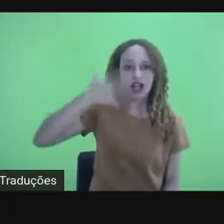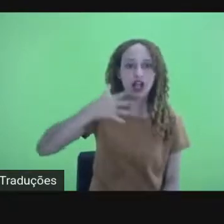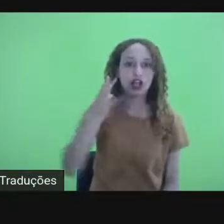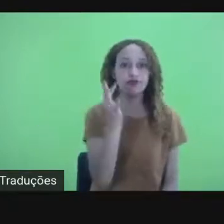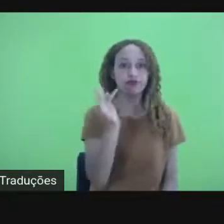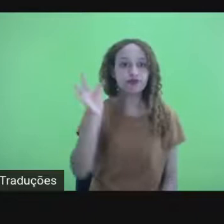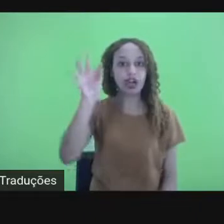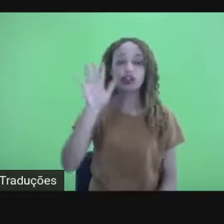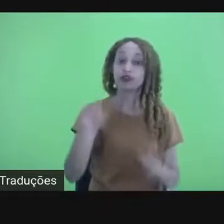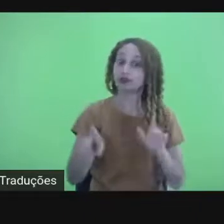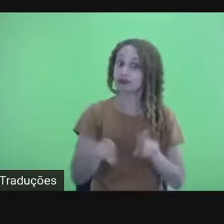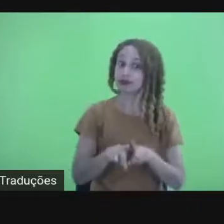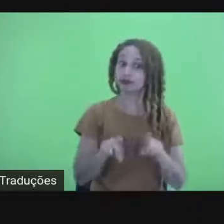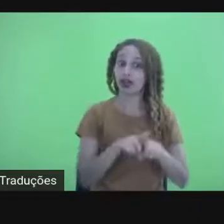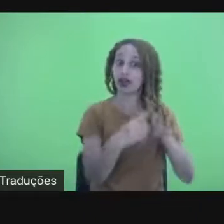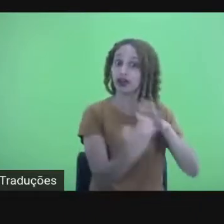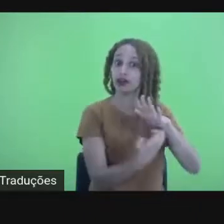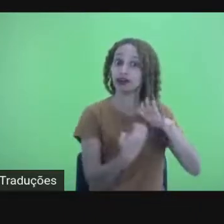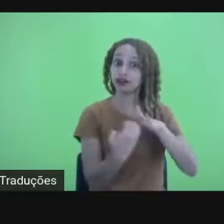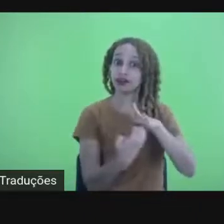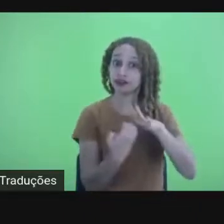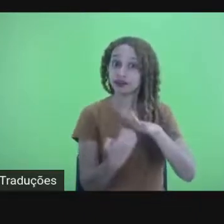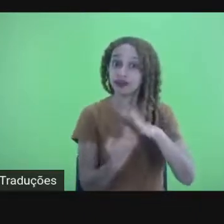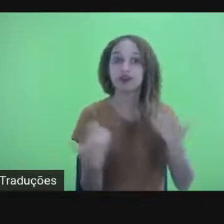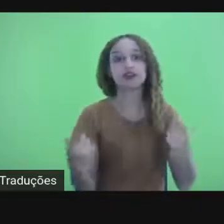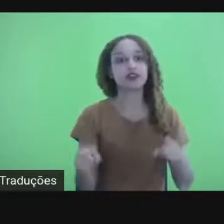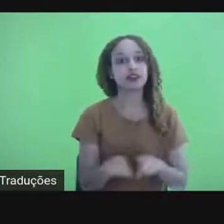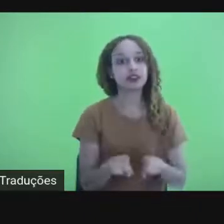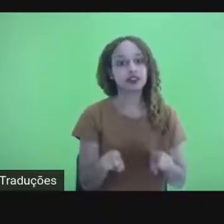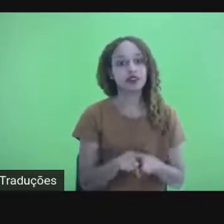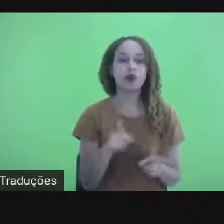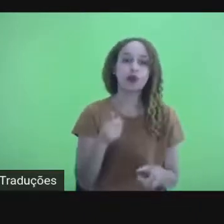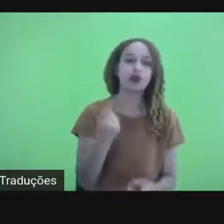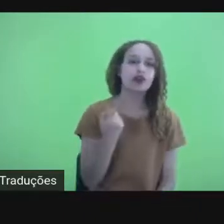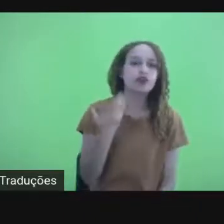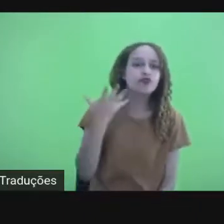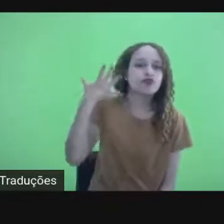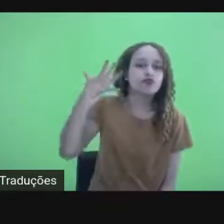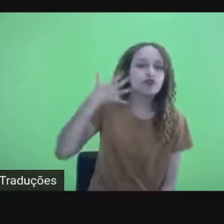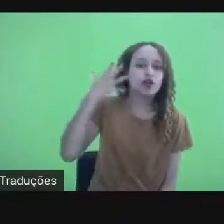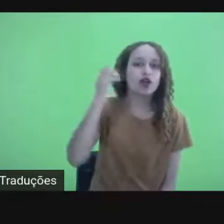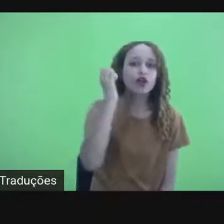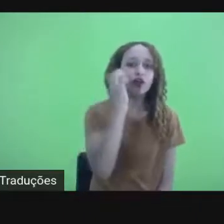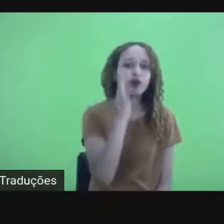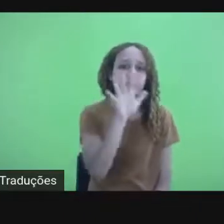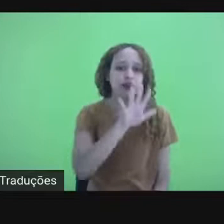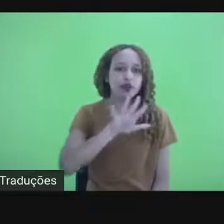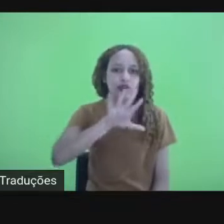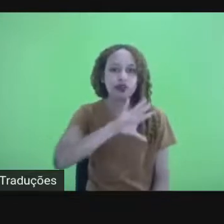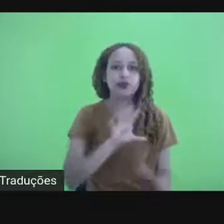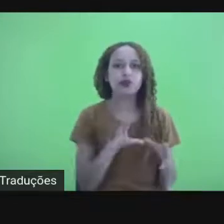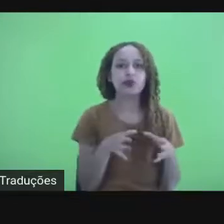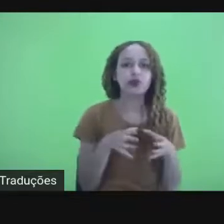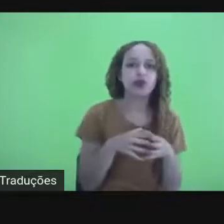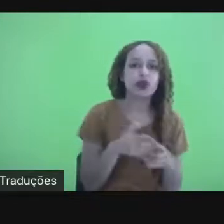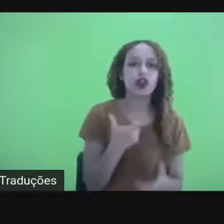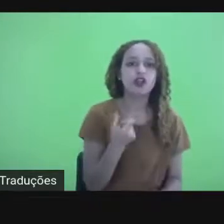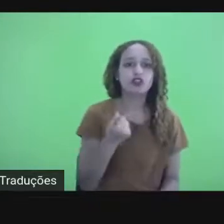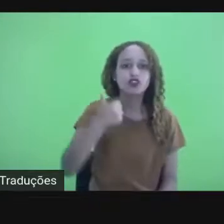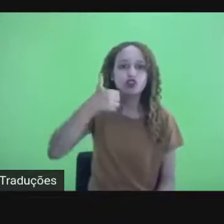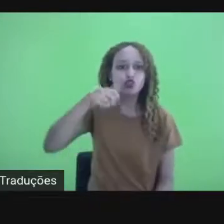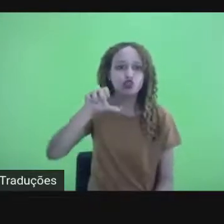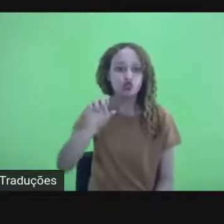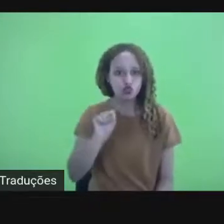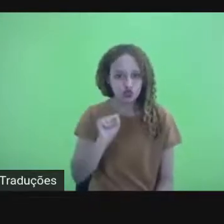empresas, tendo sido também uma das palestrantes da Brasil Fórum UK em 2018, na